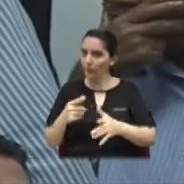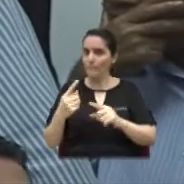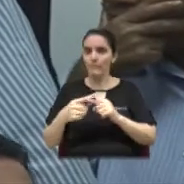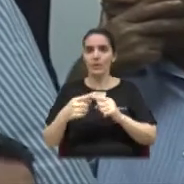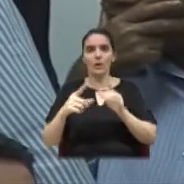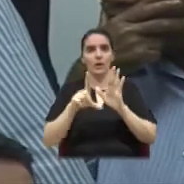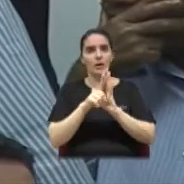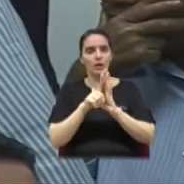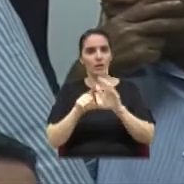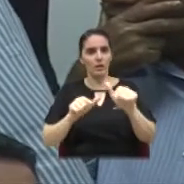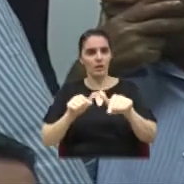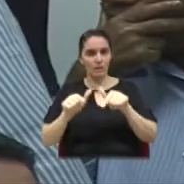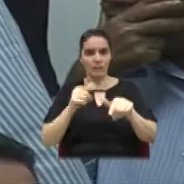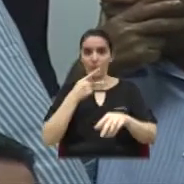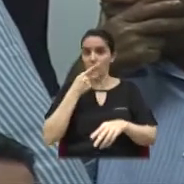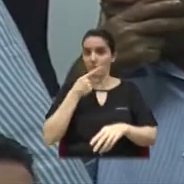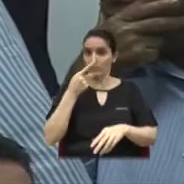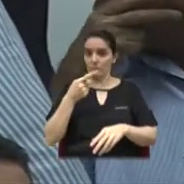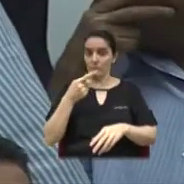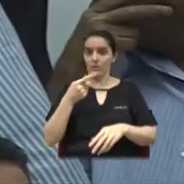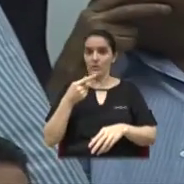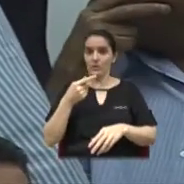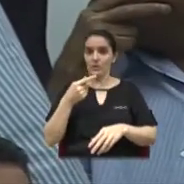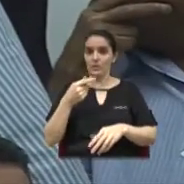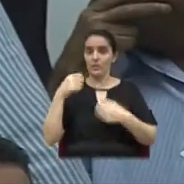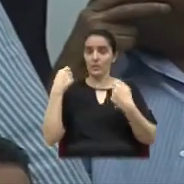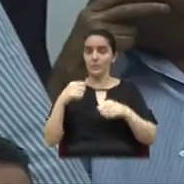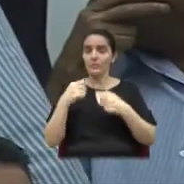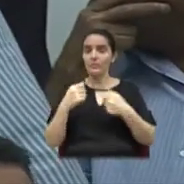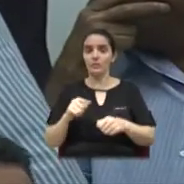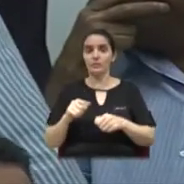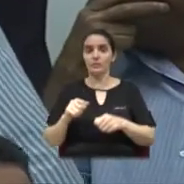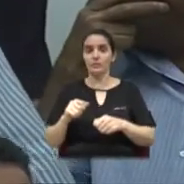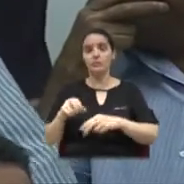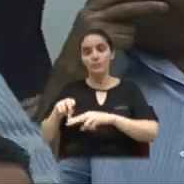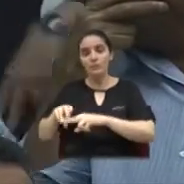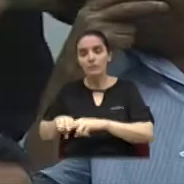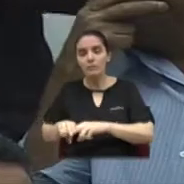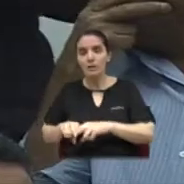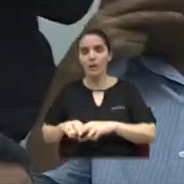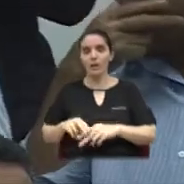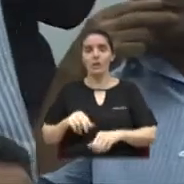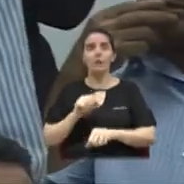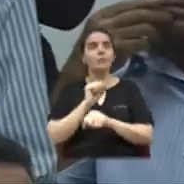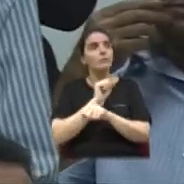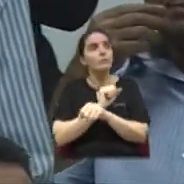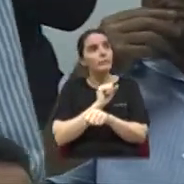6 horas e tem que necessariamente descansar, ter um intervalo na